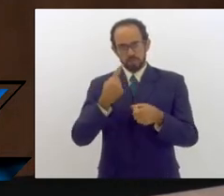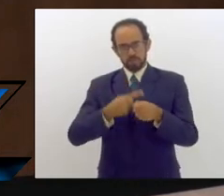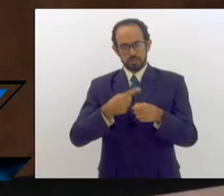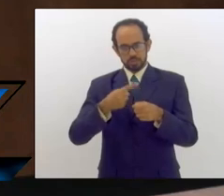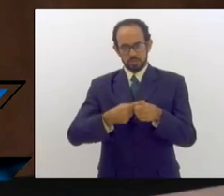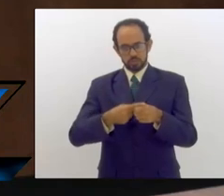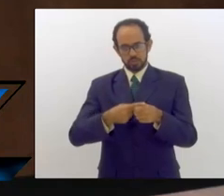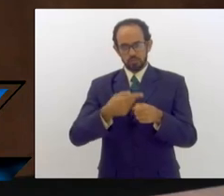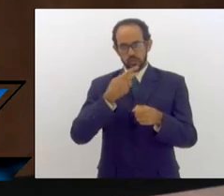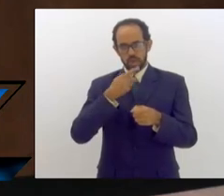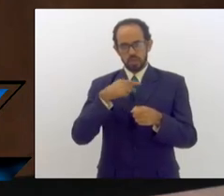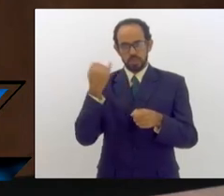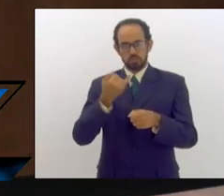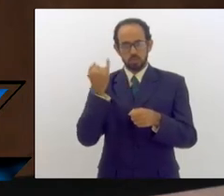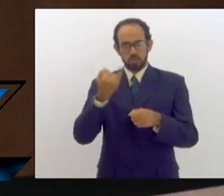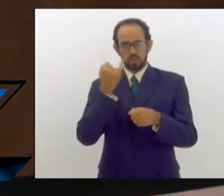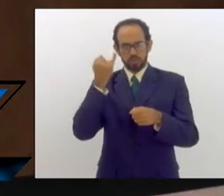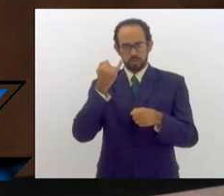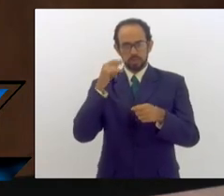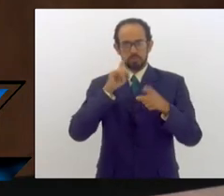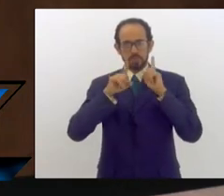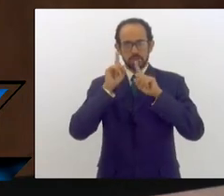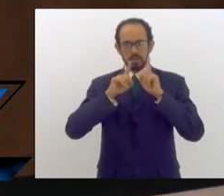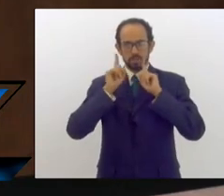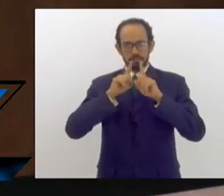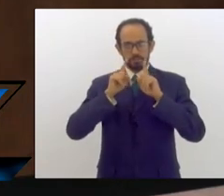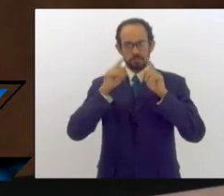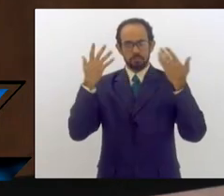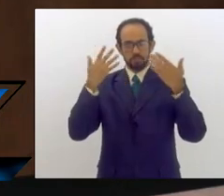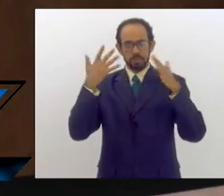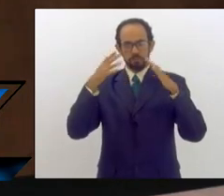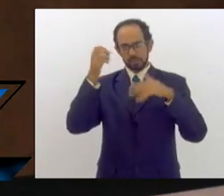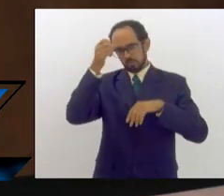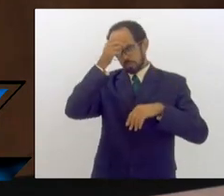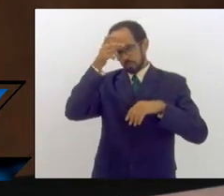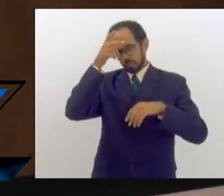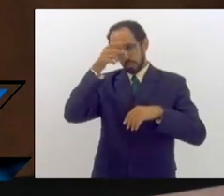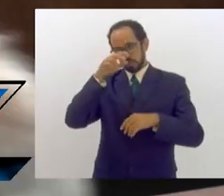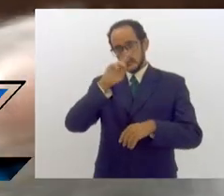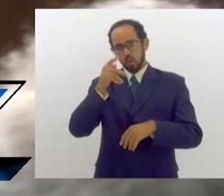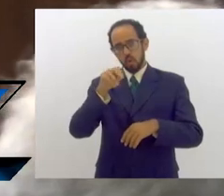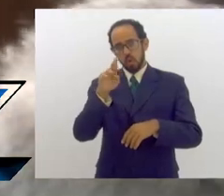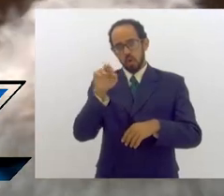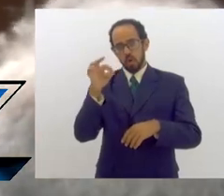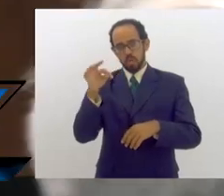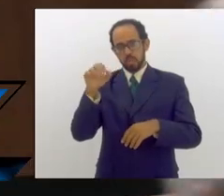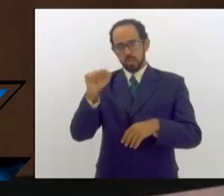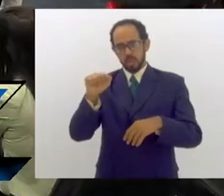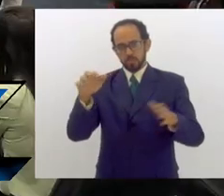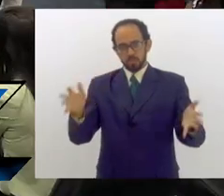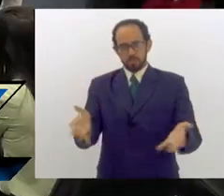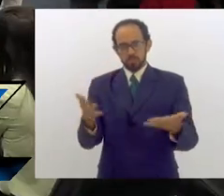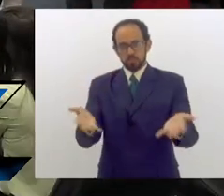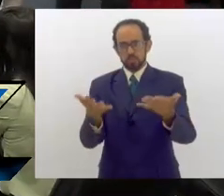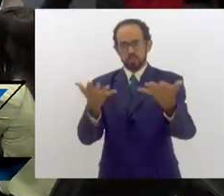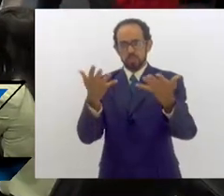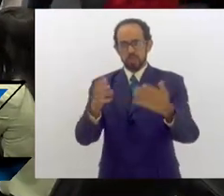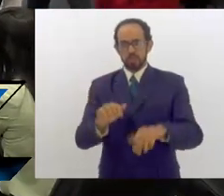importância para o município de Maricá parabenizar o prefeito Fabiano horta por ter incentivado e